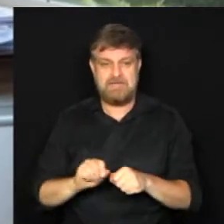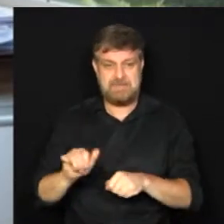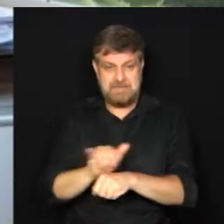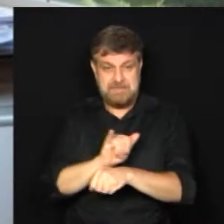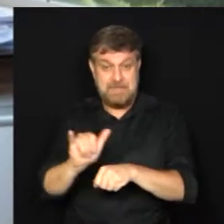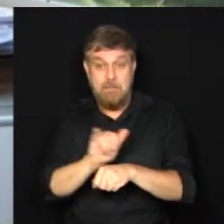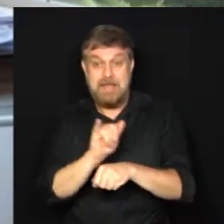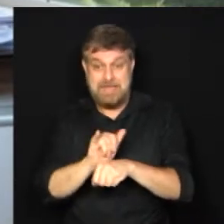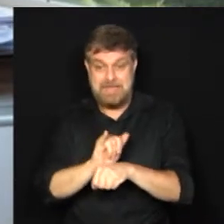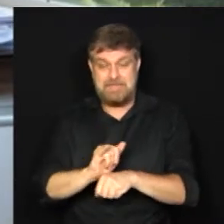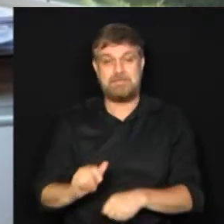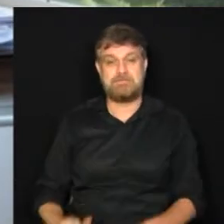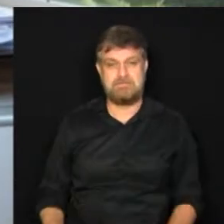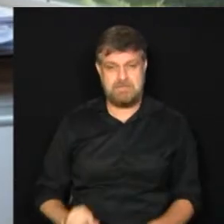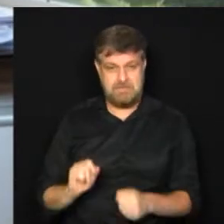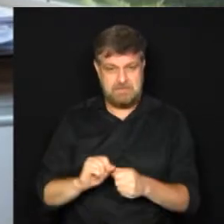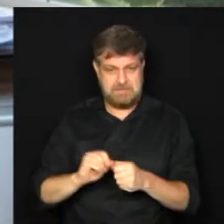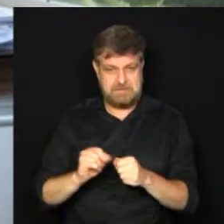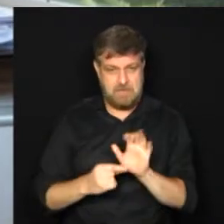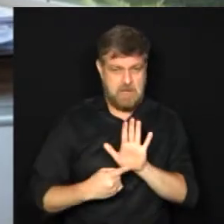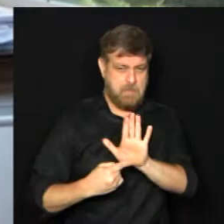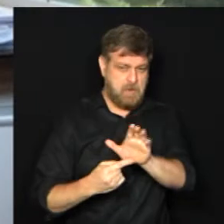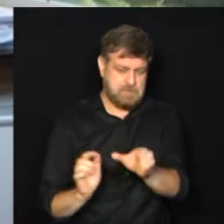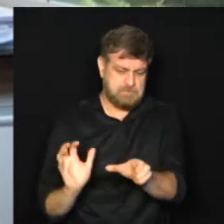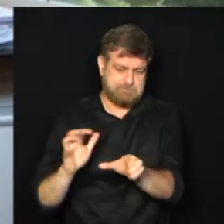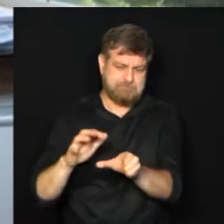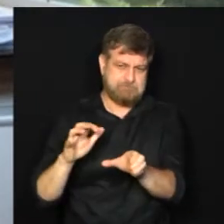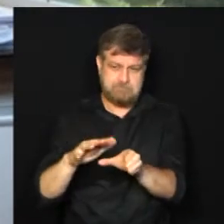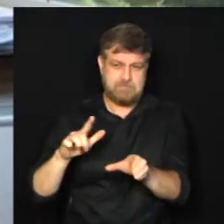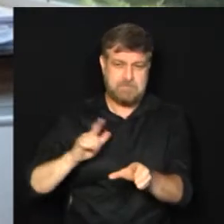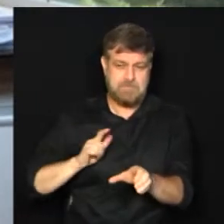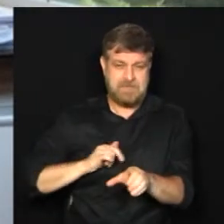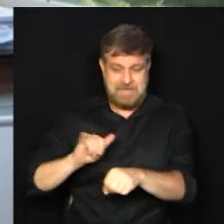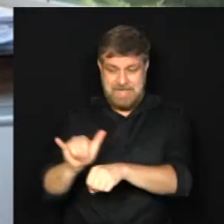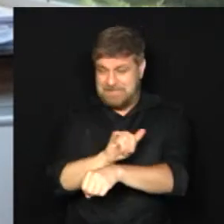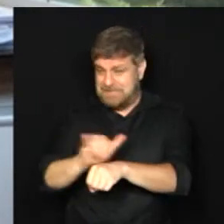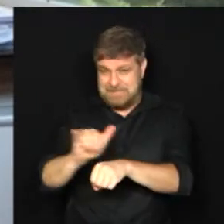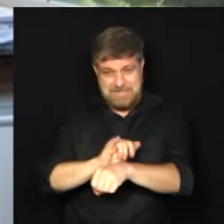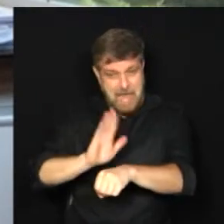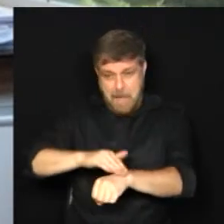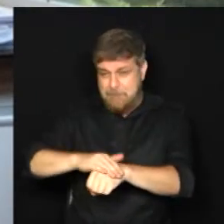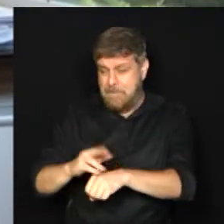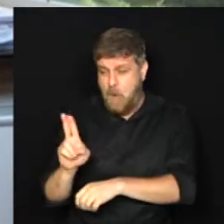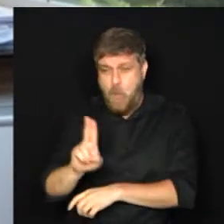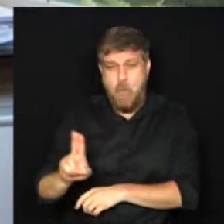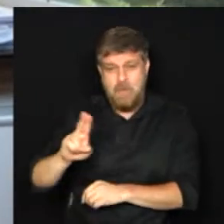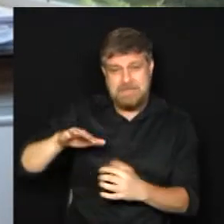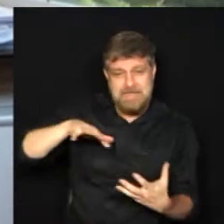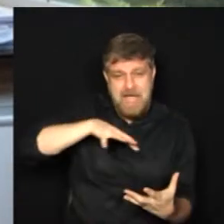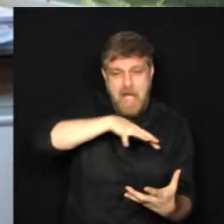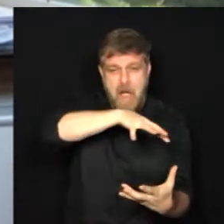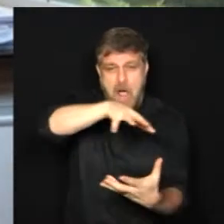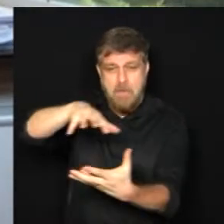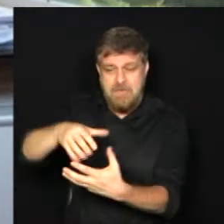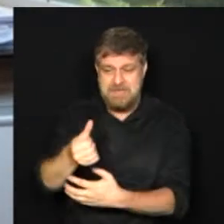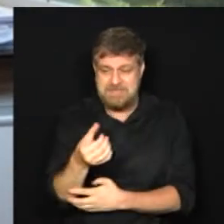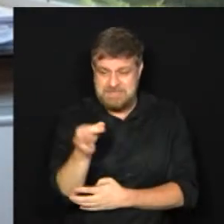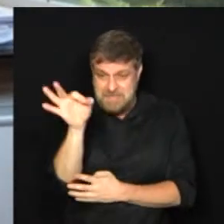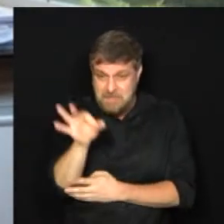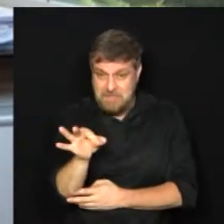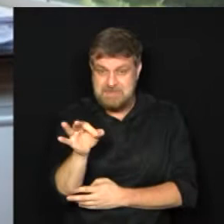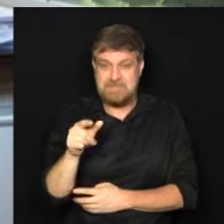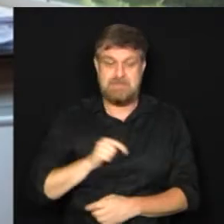técnica fue un os dados mostram que é a técnica mais utilizada no mundo inteiro em sessenta por cento dos casos